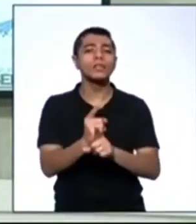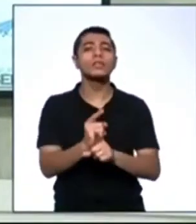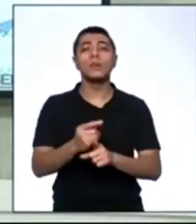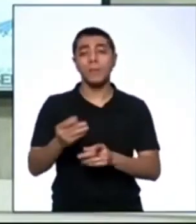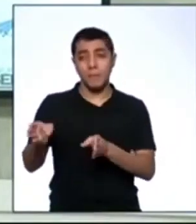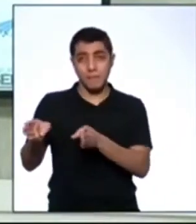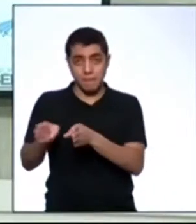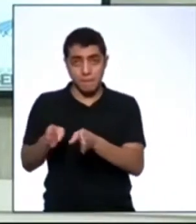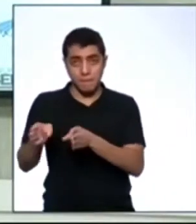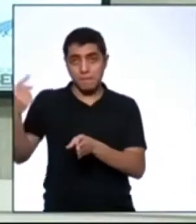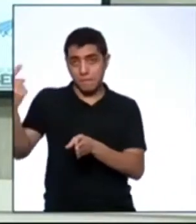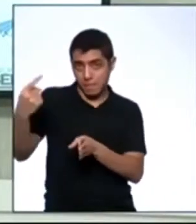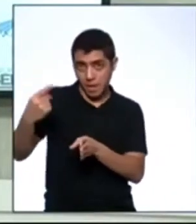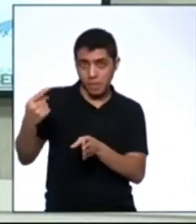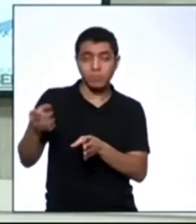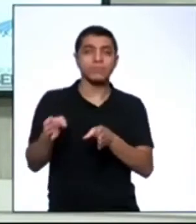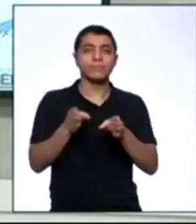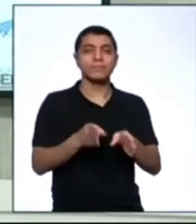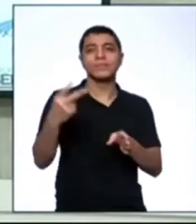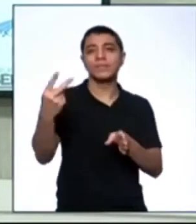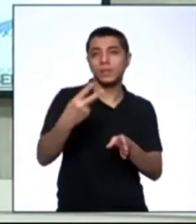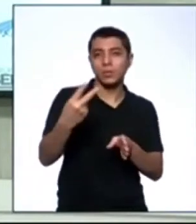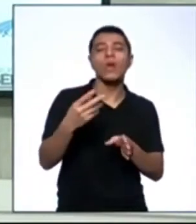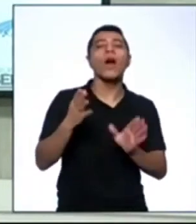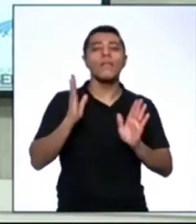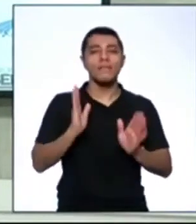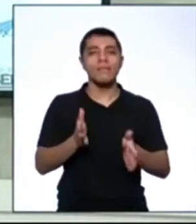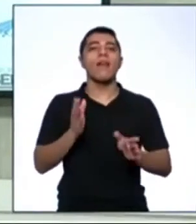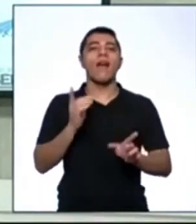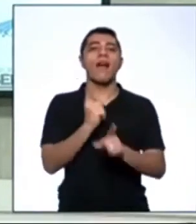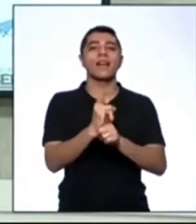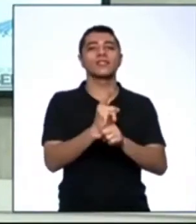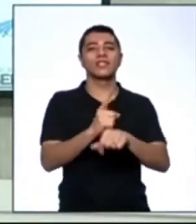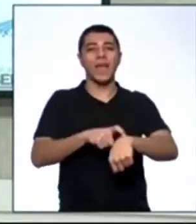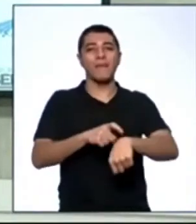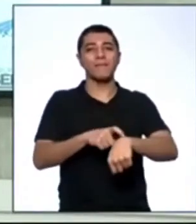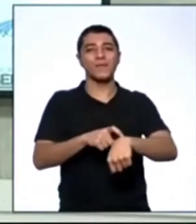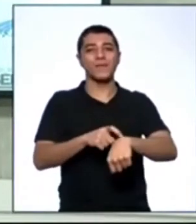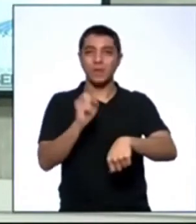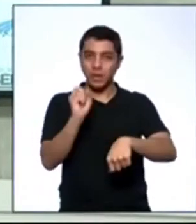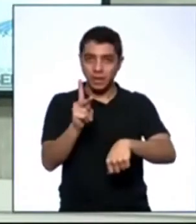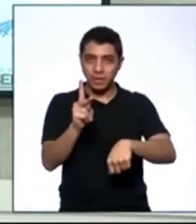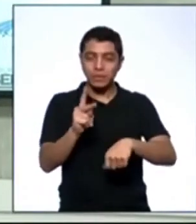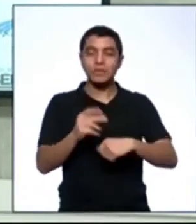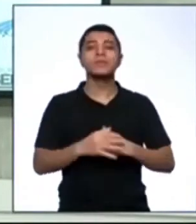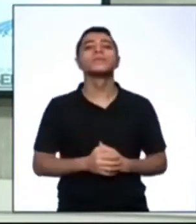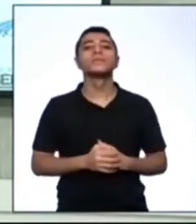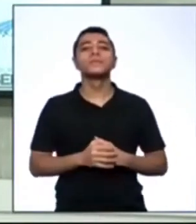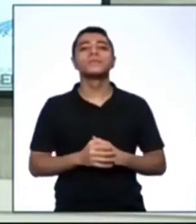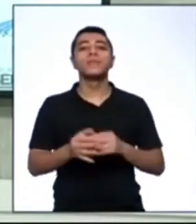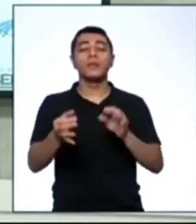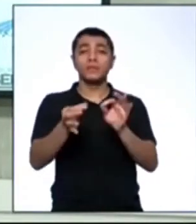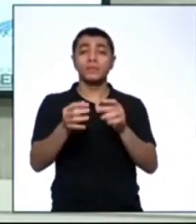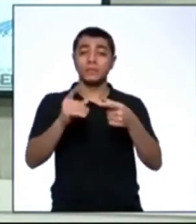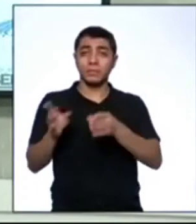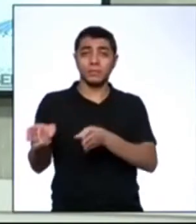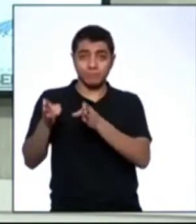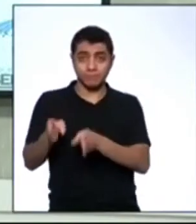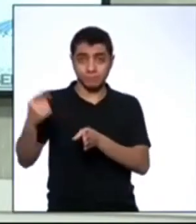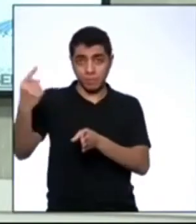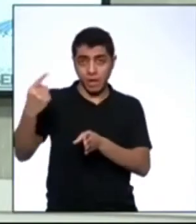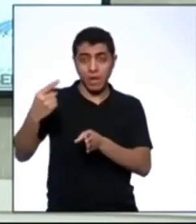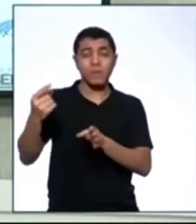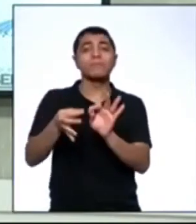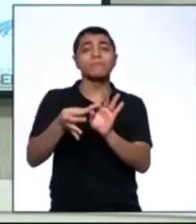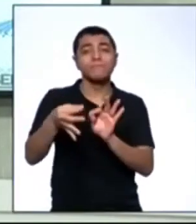pela velocidade do segundo trecho dá o tempo do segundo trecho. Então você tem 80 km a percorrer a 80 km